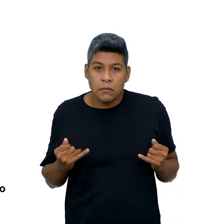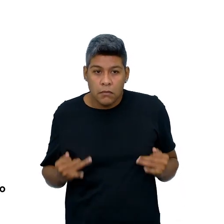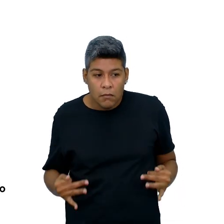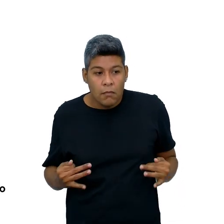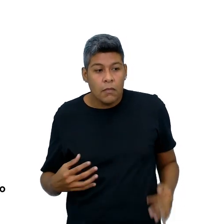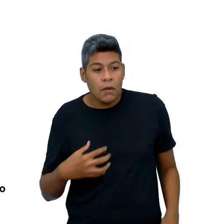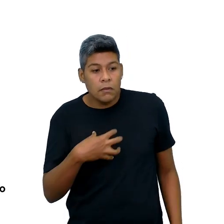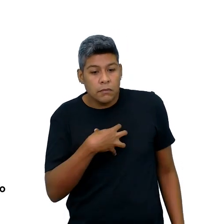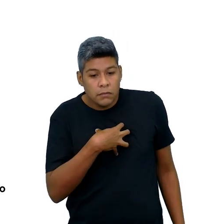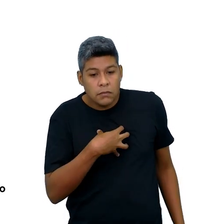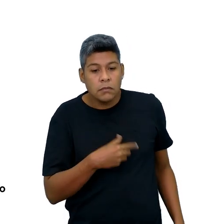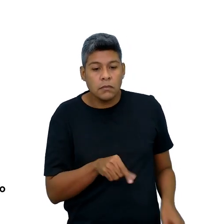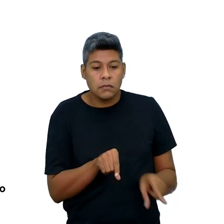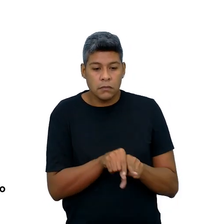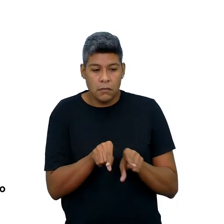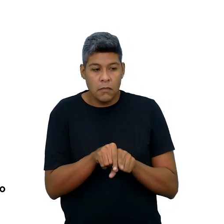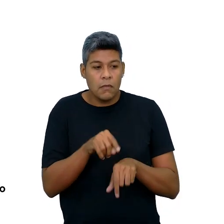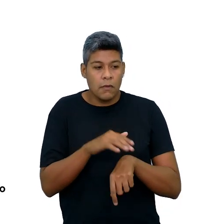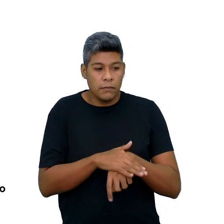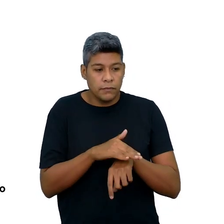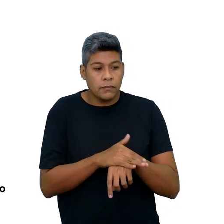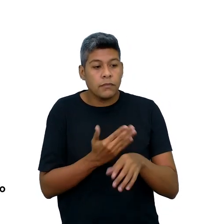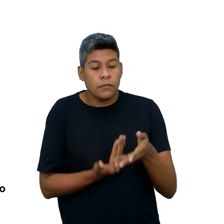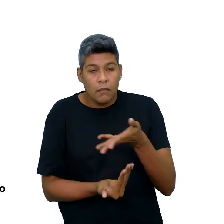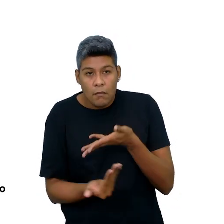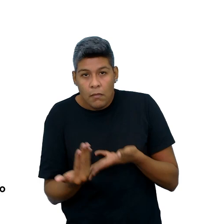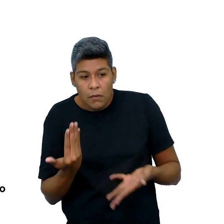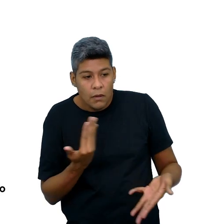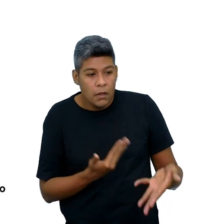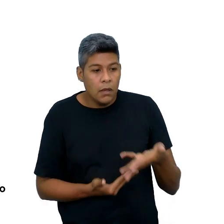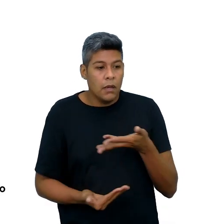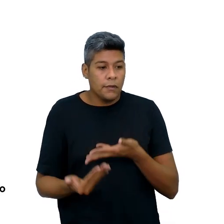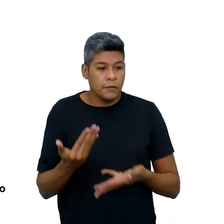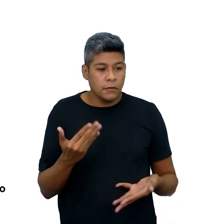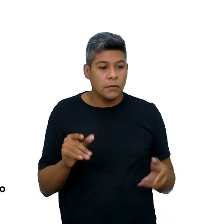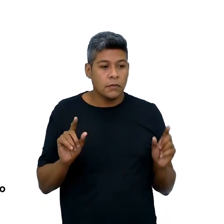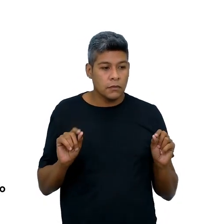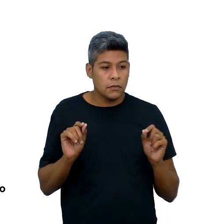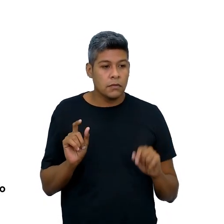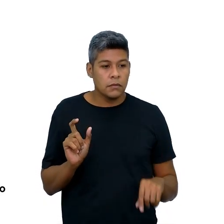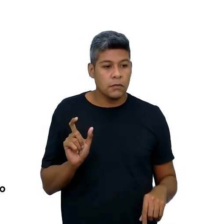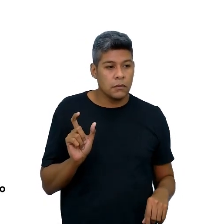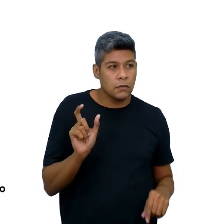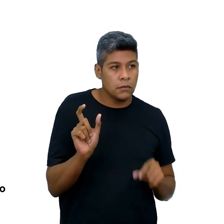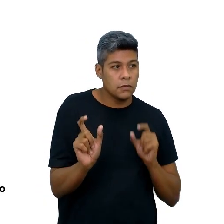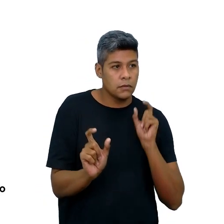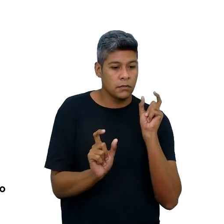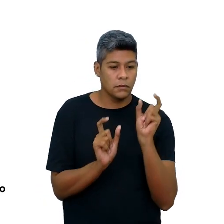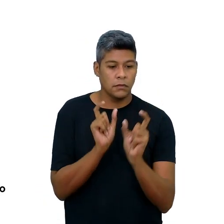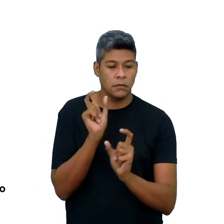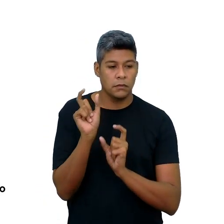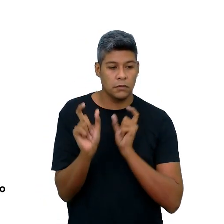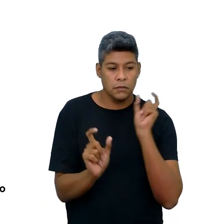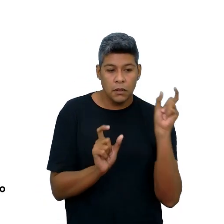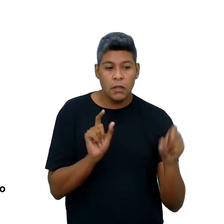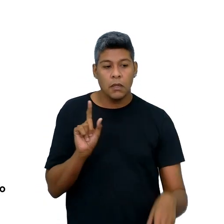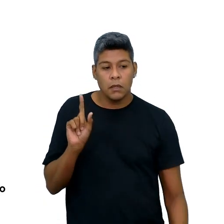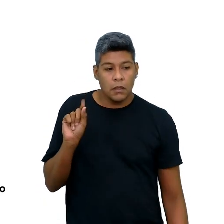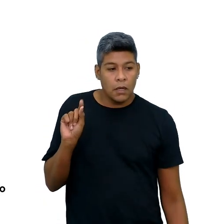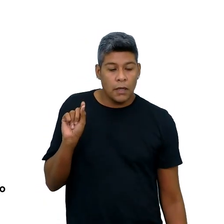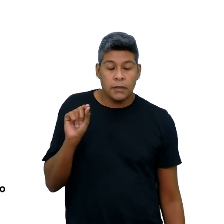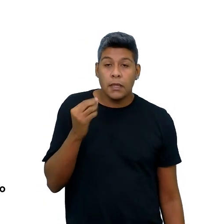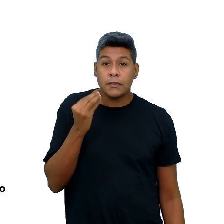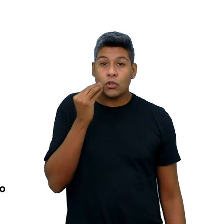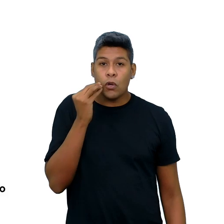impacto, né, e também eles fazerem a relação, né, do que essa palavra impacto, ela causa, ela provoca, né,